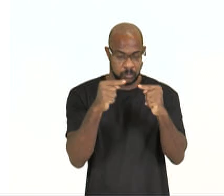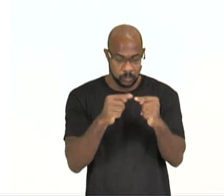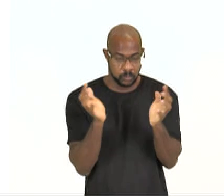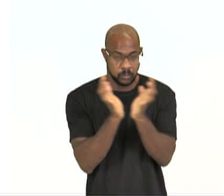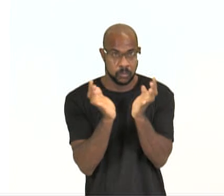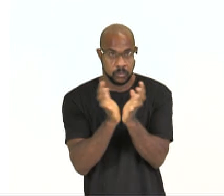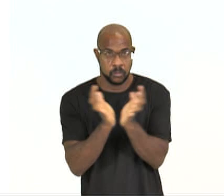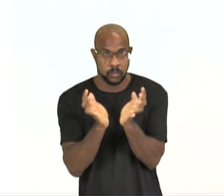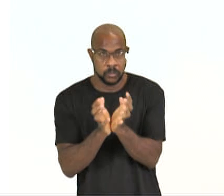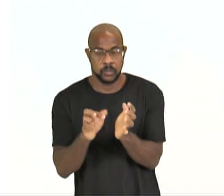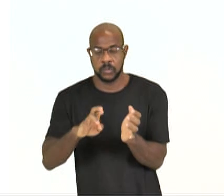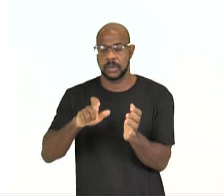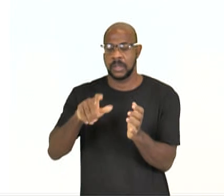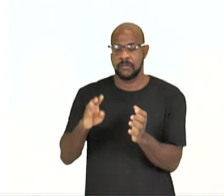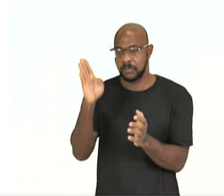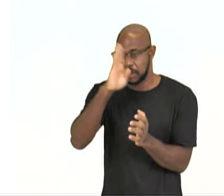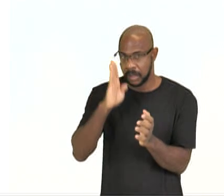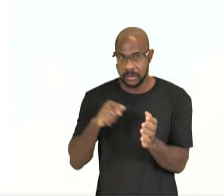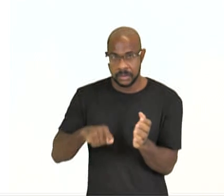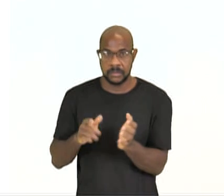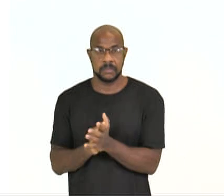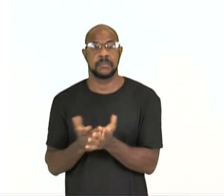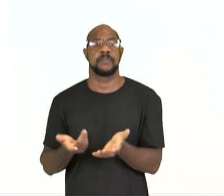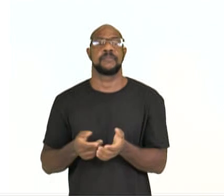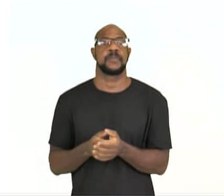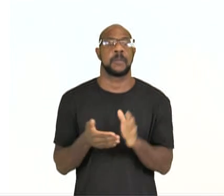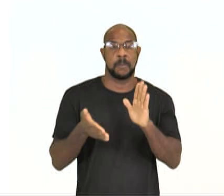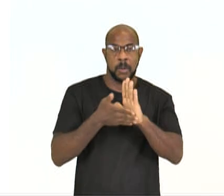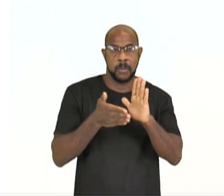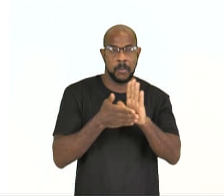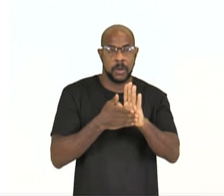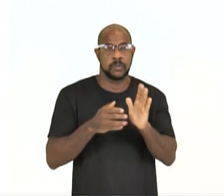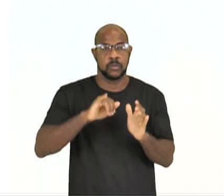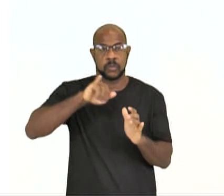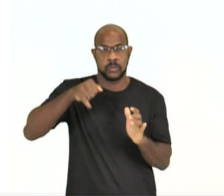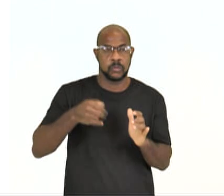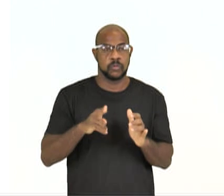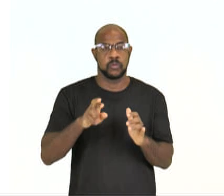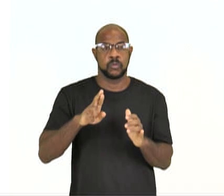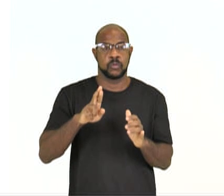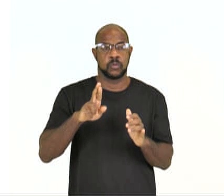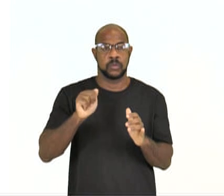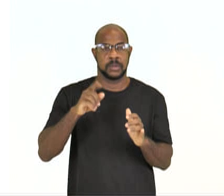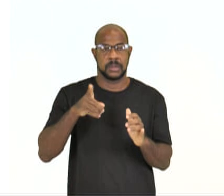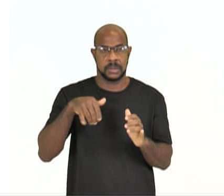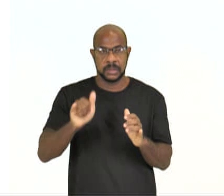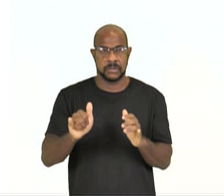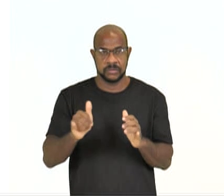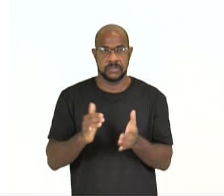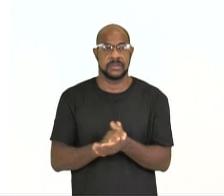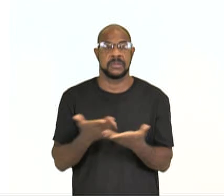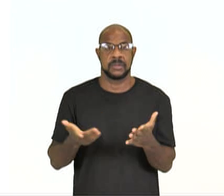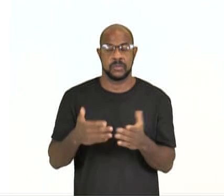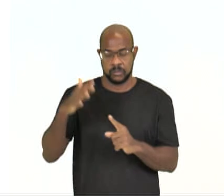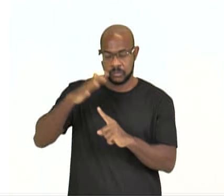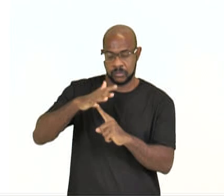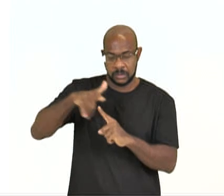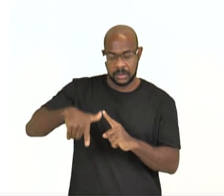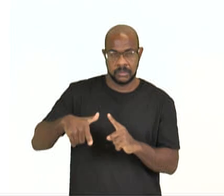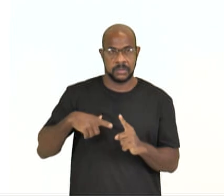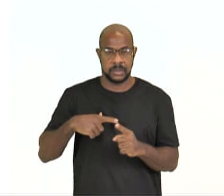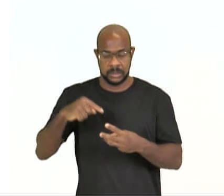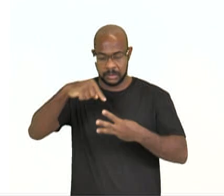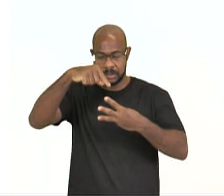relevo brasileiro, proposta por Jurandir Ross, o estado do Paraná apresenta ali, a grosso modo,